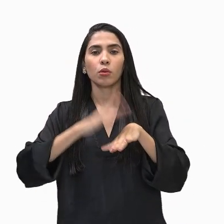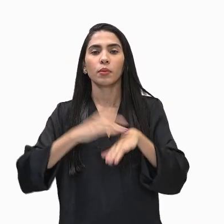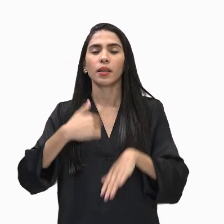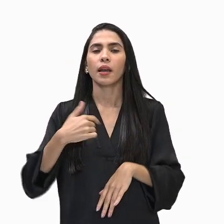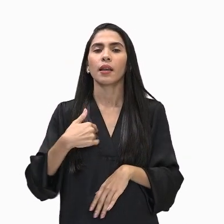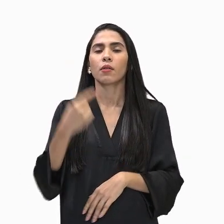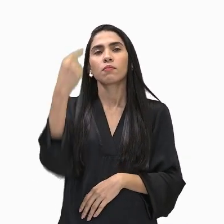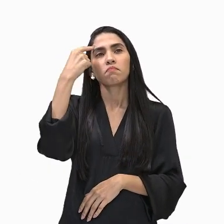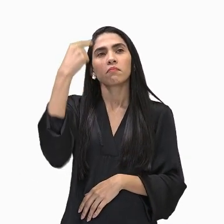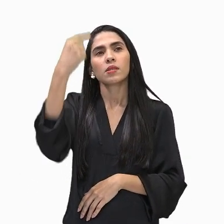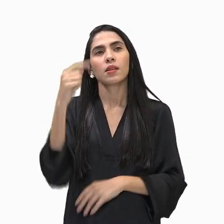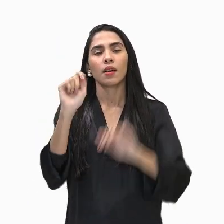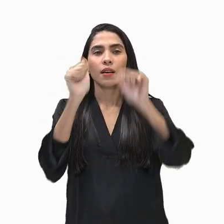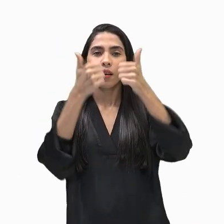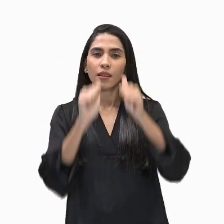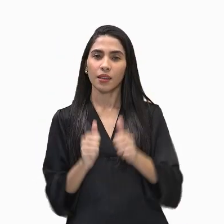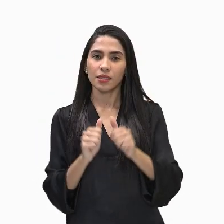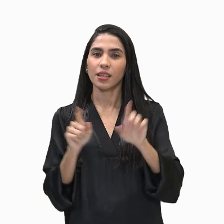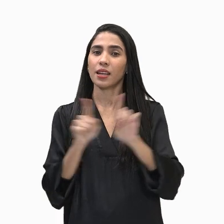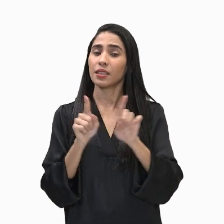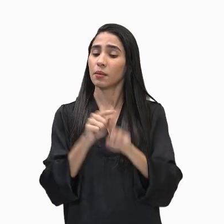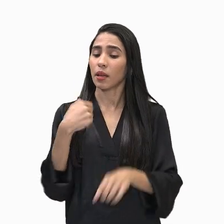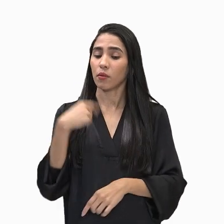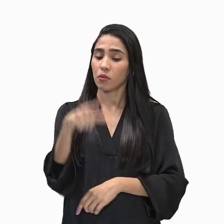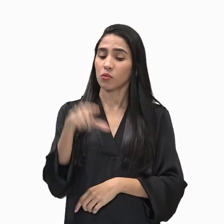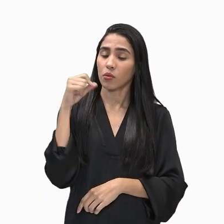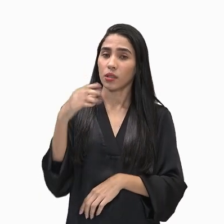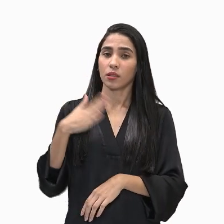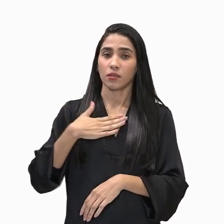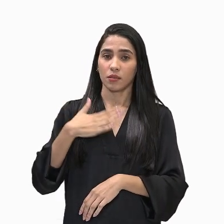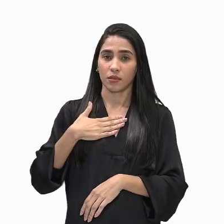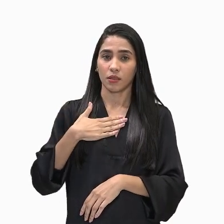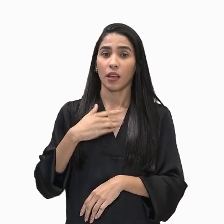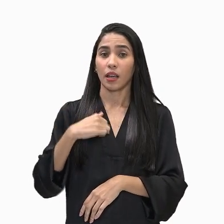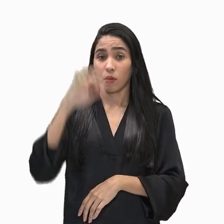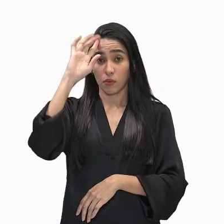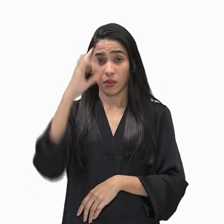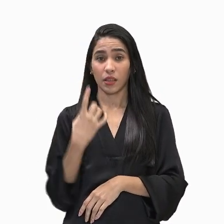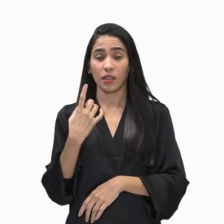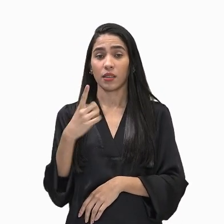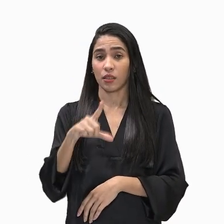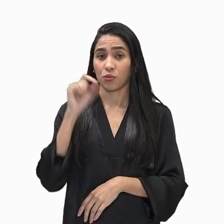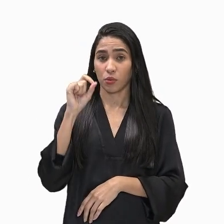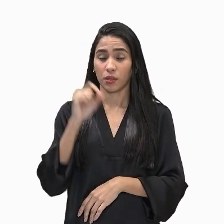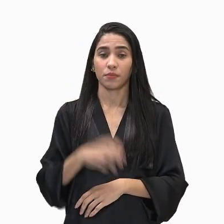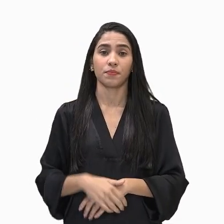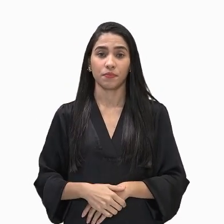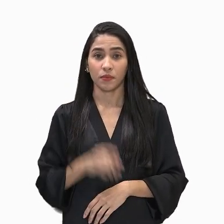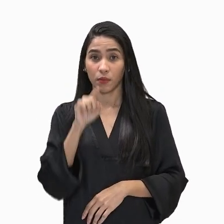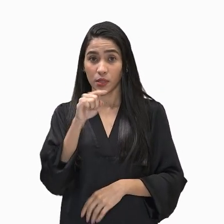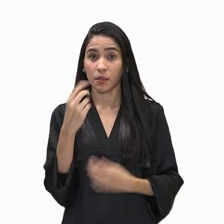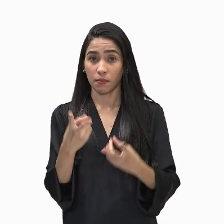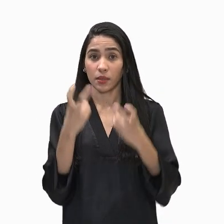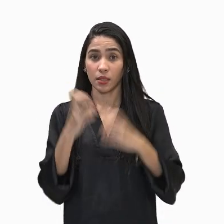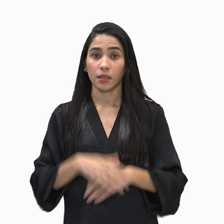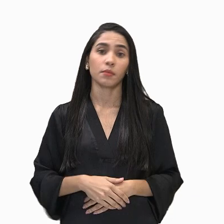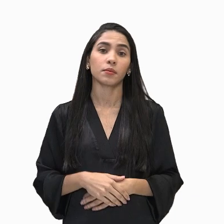pensar, de analisar e de decidir, e de tomar as decisões. Então vocês percebem aí, olha, tem